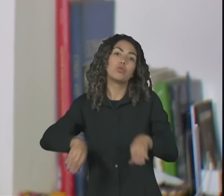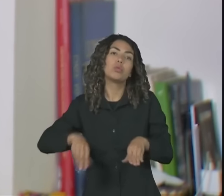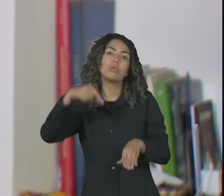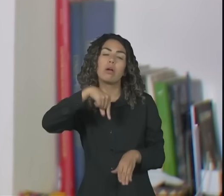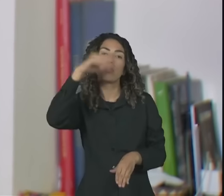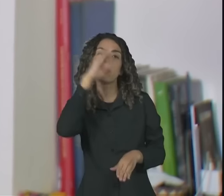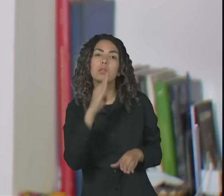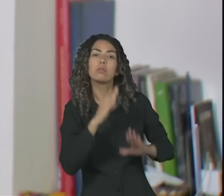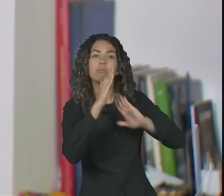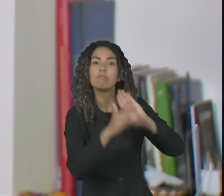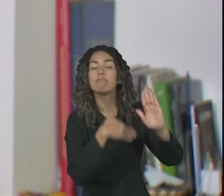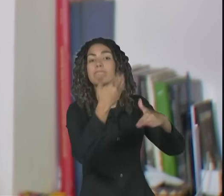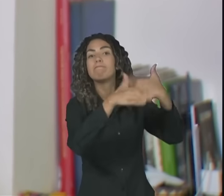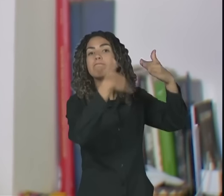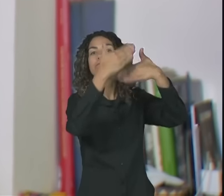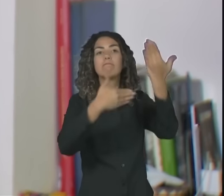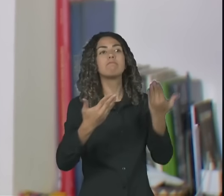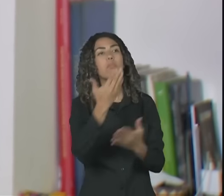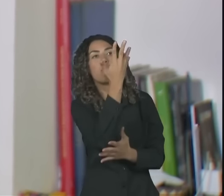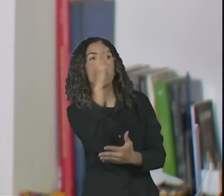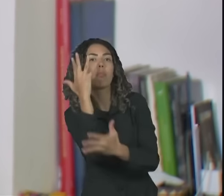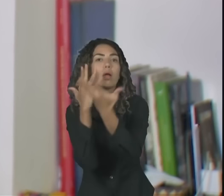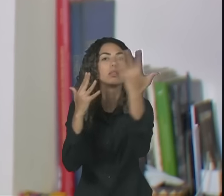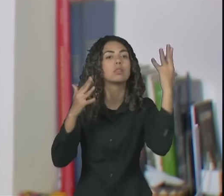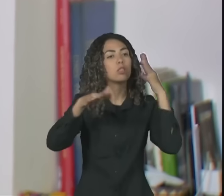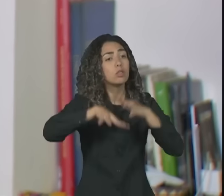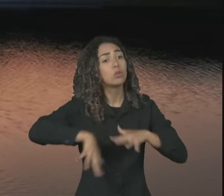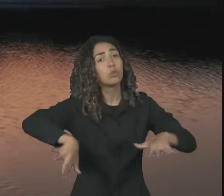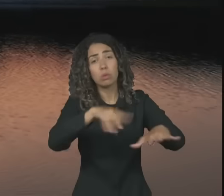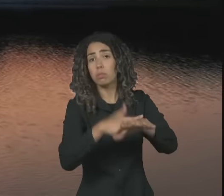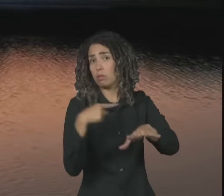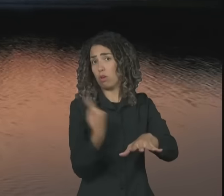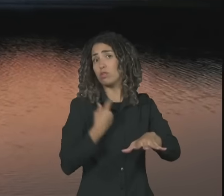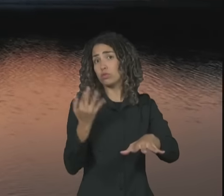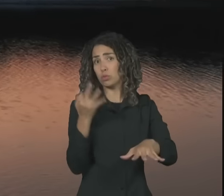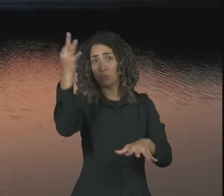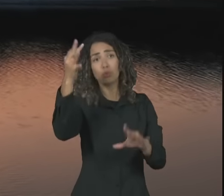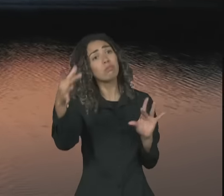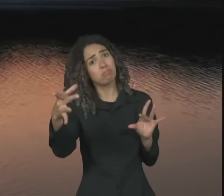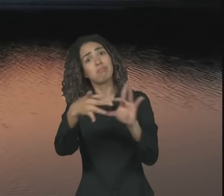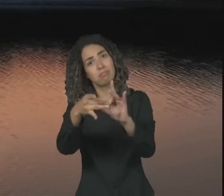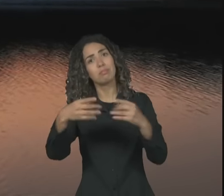integridade dos serviços ecossistêmicos dos quais todos nós dependemos.